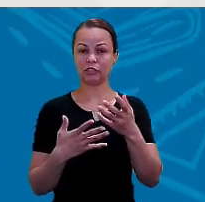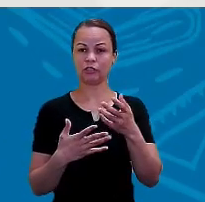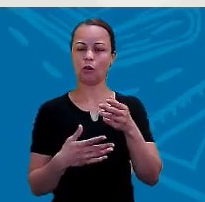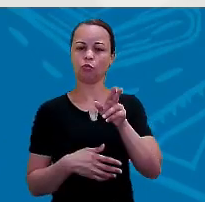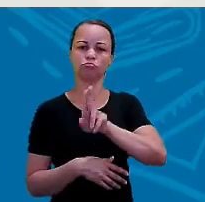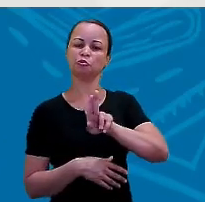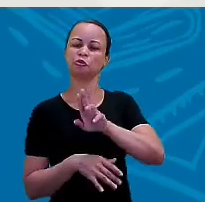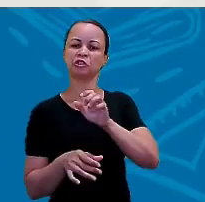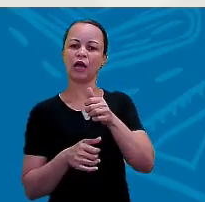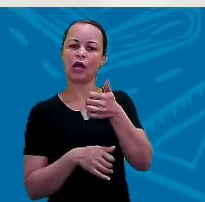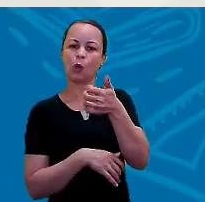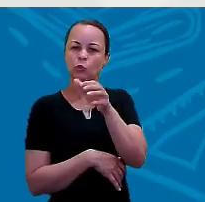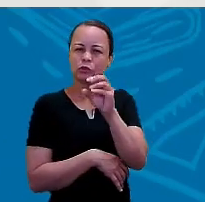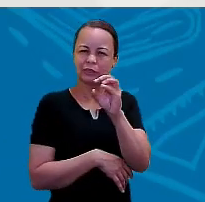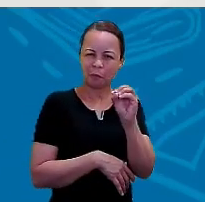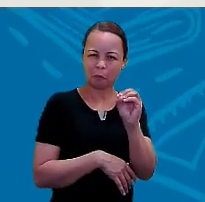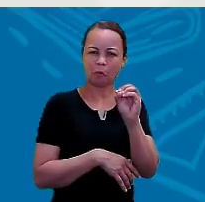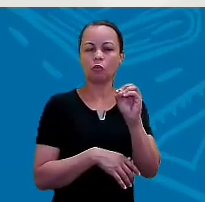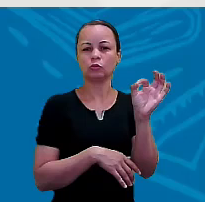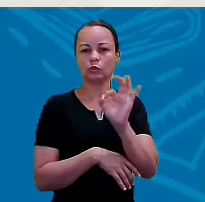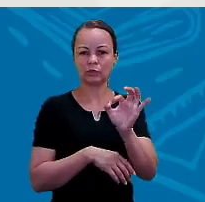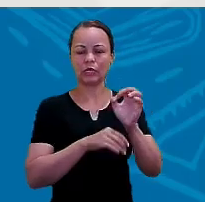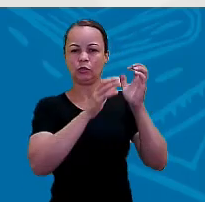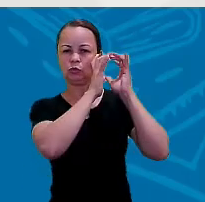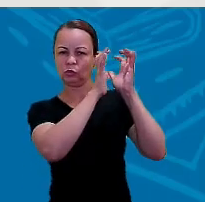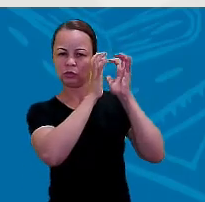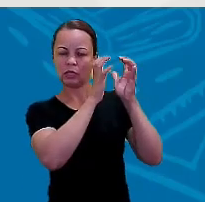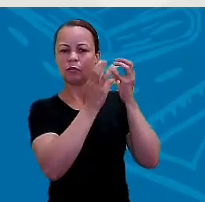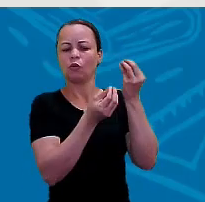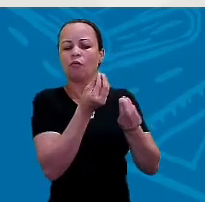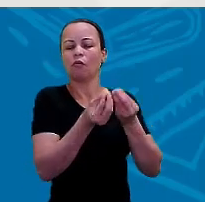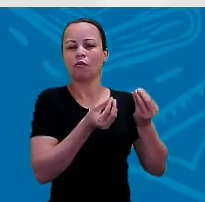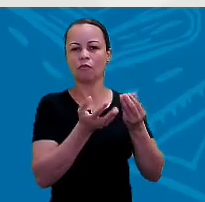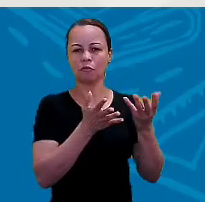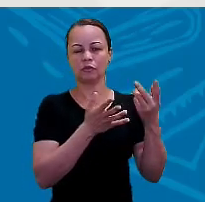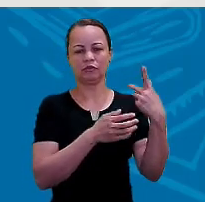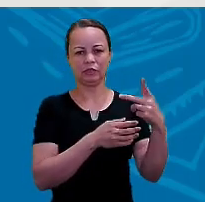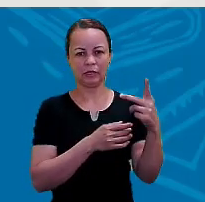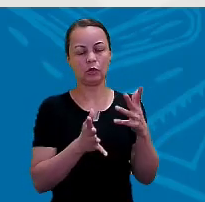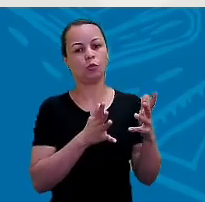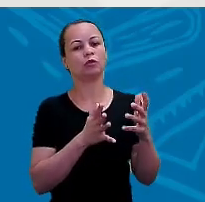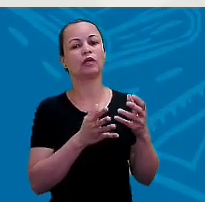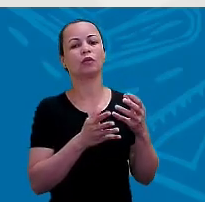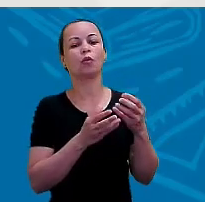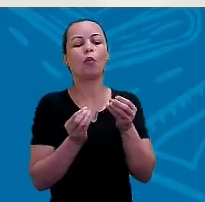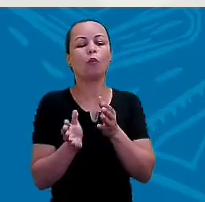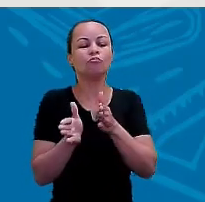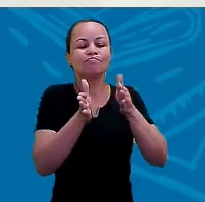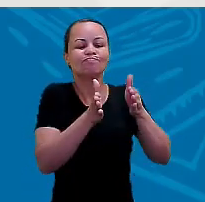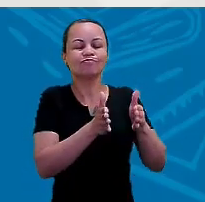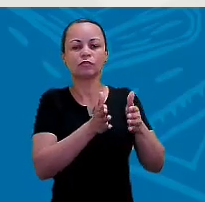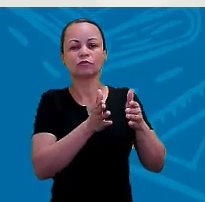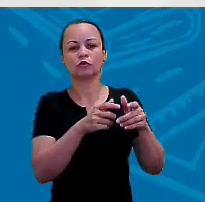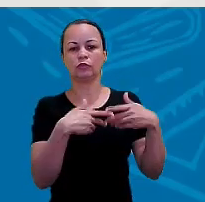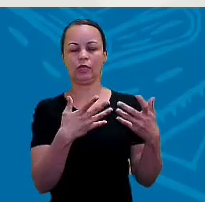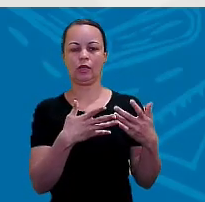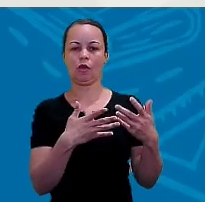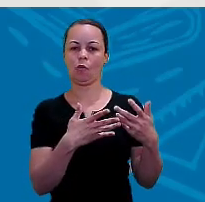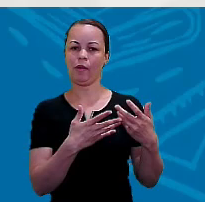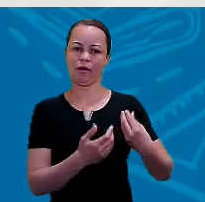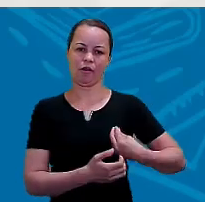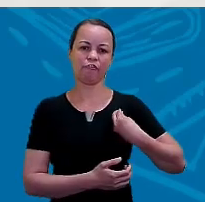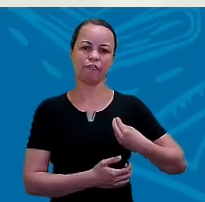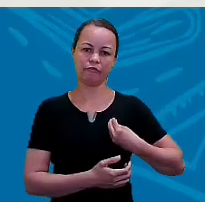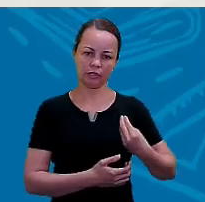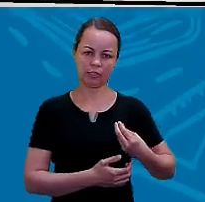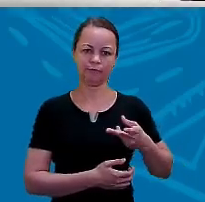cérebro, estaríamos fadados a estar num estado vegetativo, de um estado que não seria o ideal para a nossa sobrevivência.